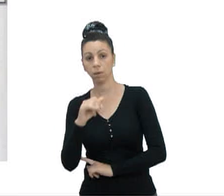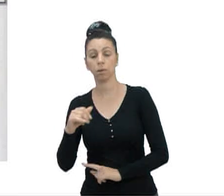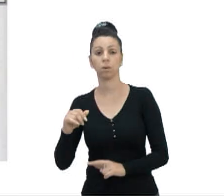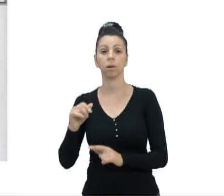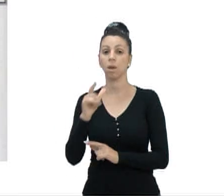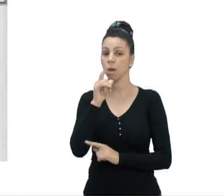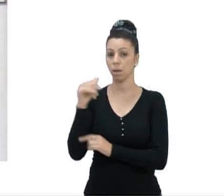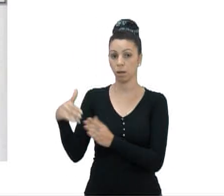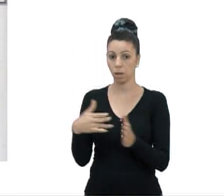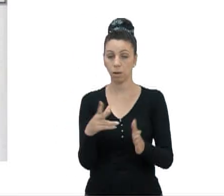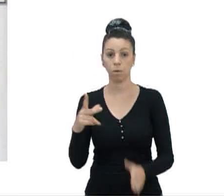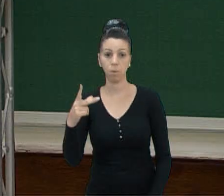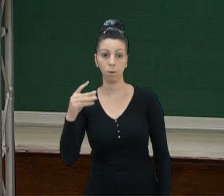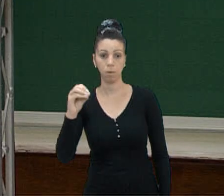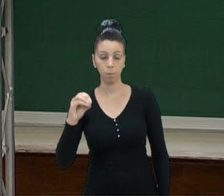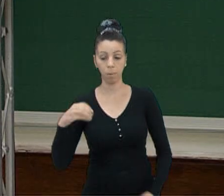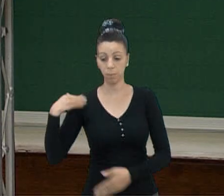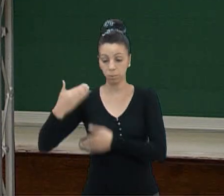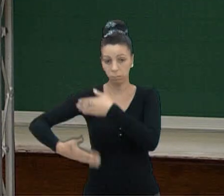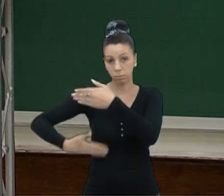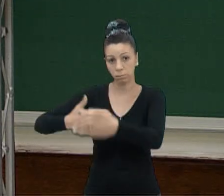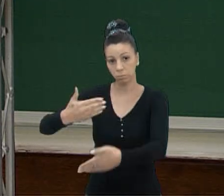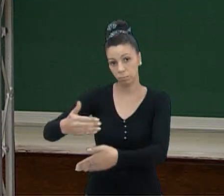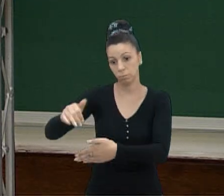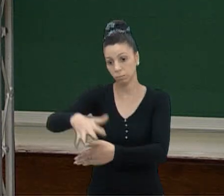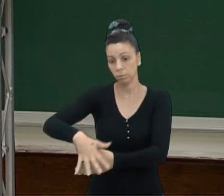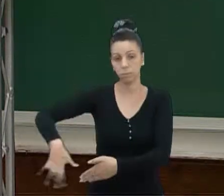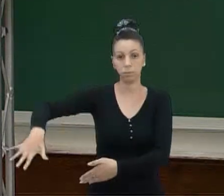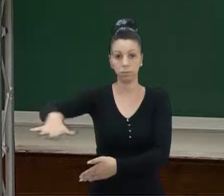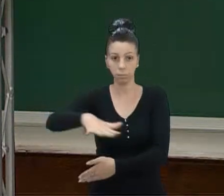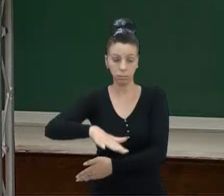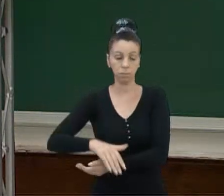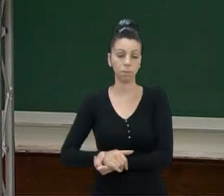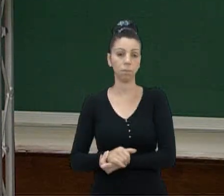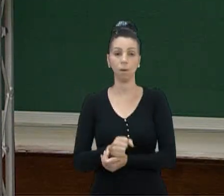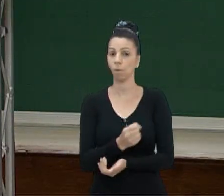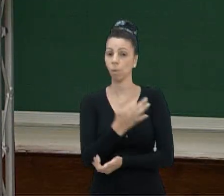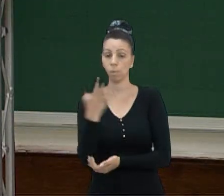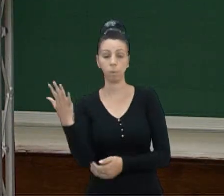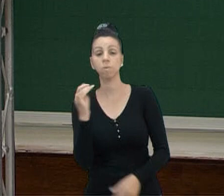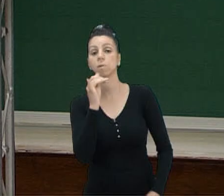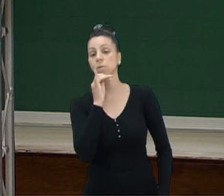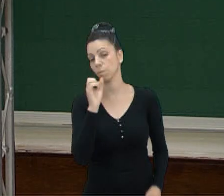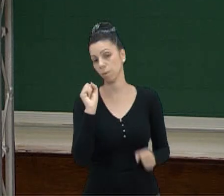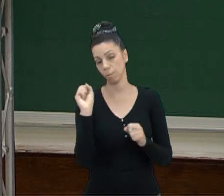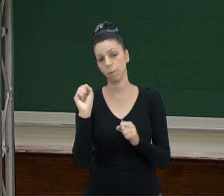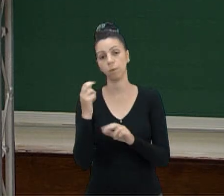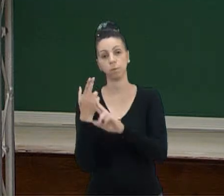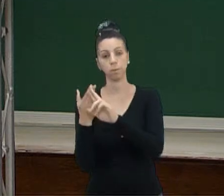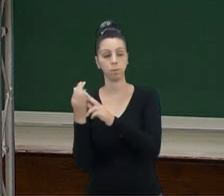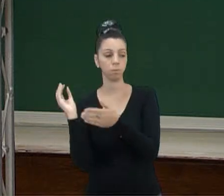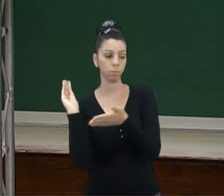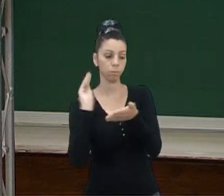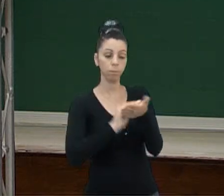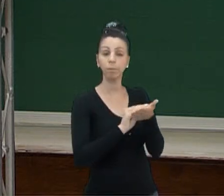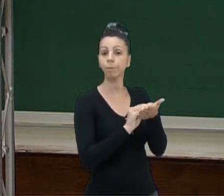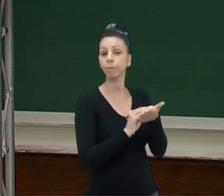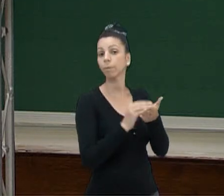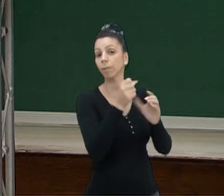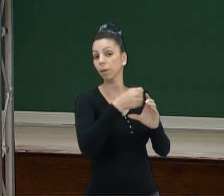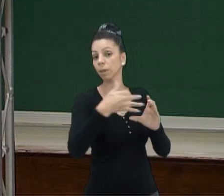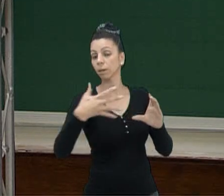também é extremamente importante para o desenvolvimento regional. Então, alguns exemplos que vocês poderiam ter utilizado ali para caracterizar